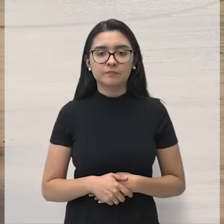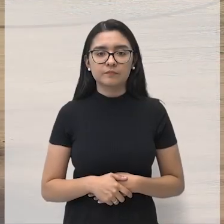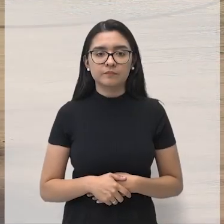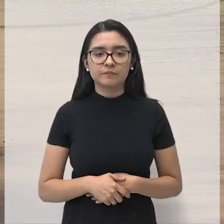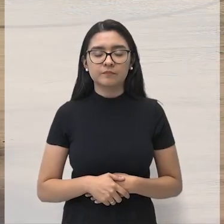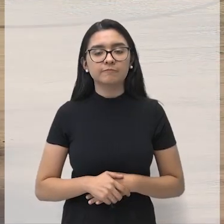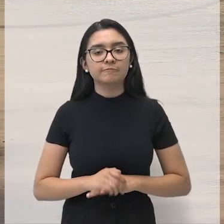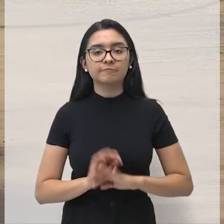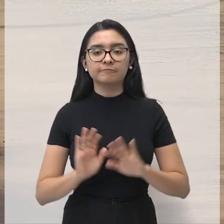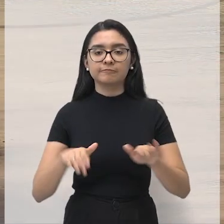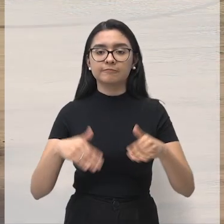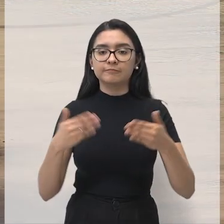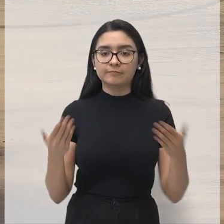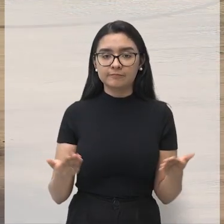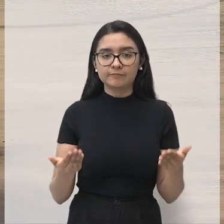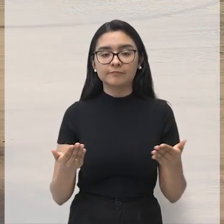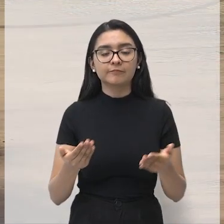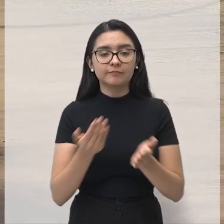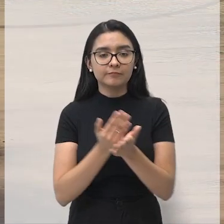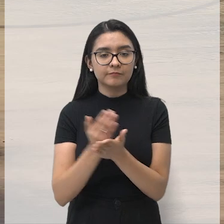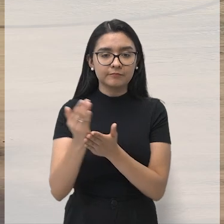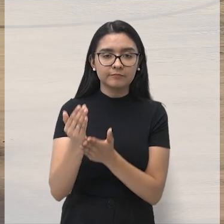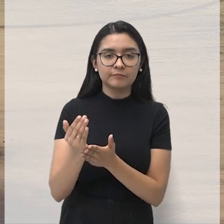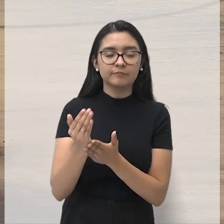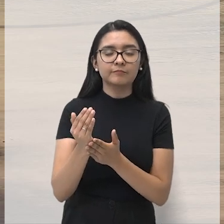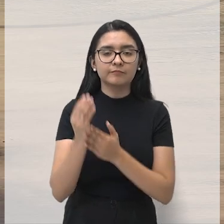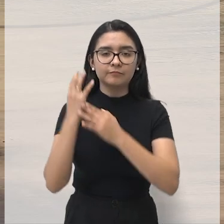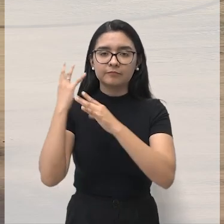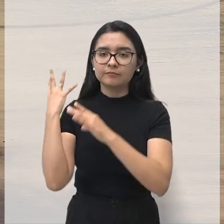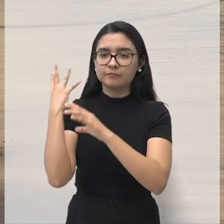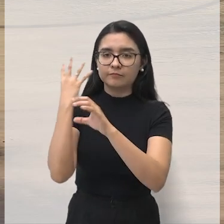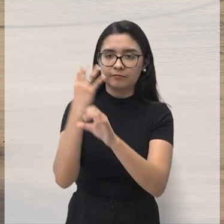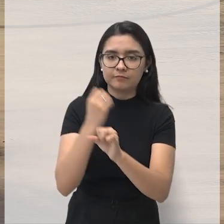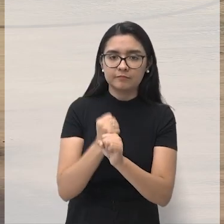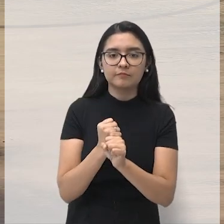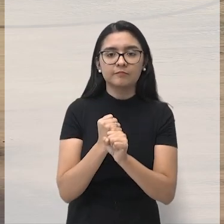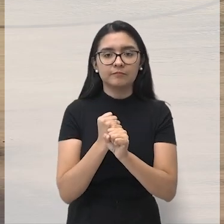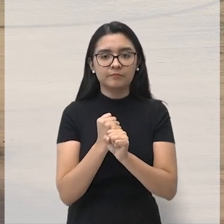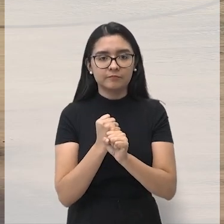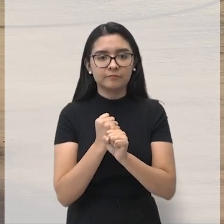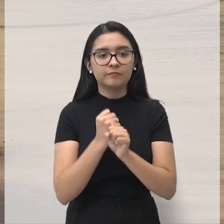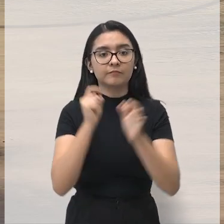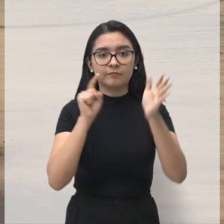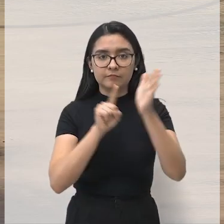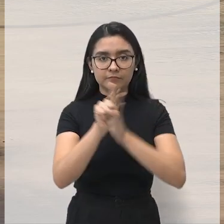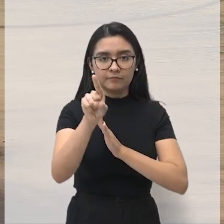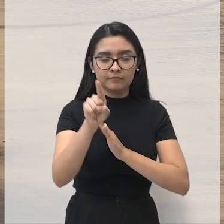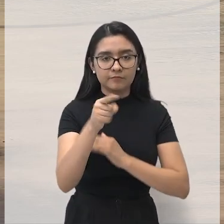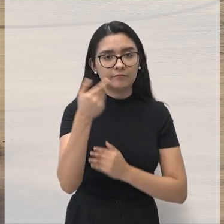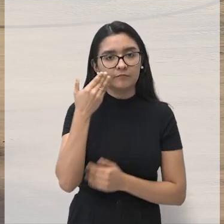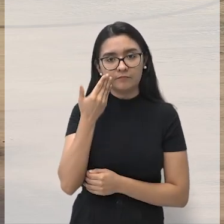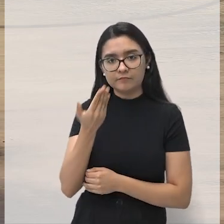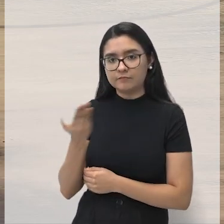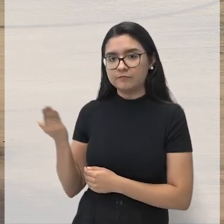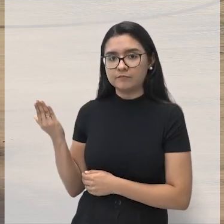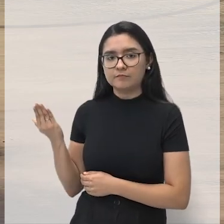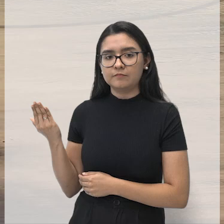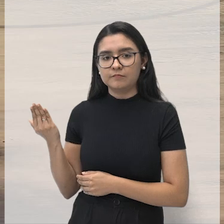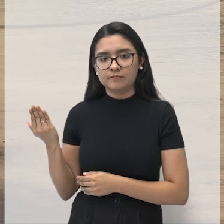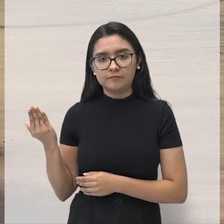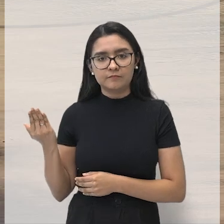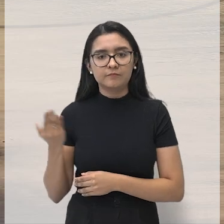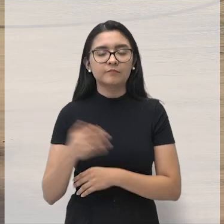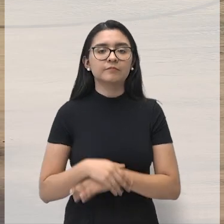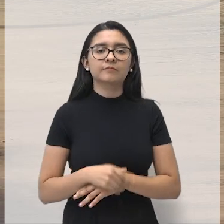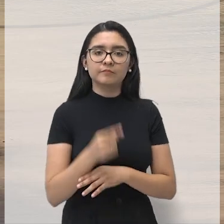Muito bem, então a gente já inicia aqui a nossa revisão, eu fazendo essa pergunta novamente para vocês e